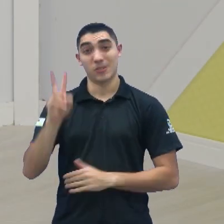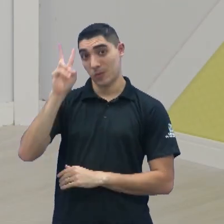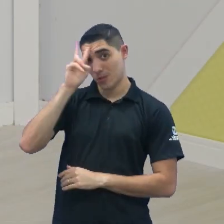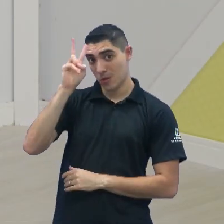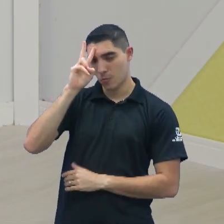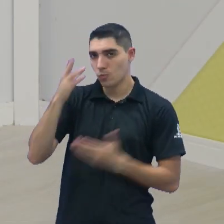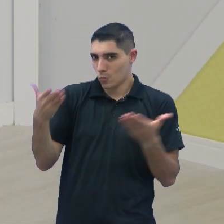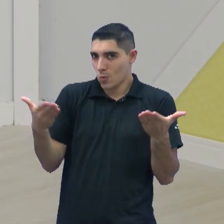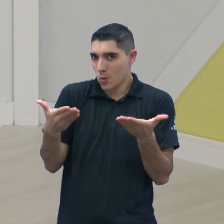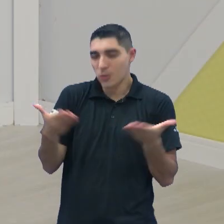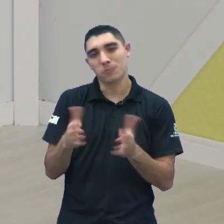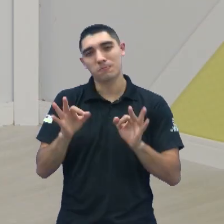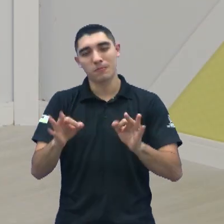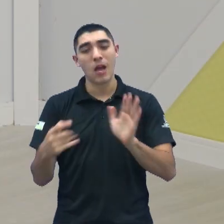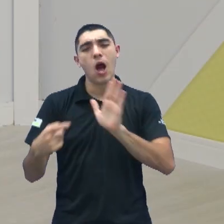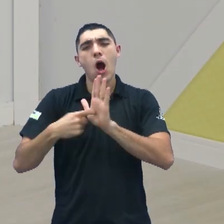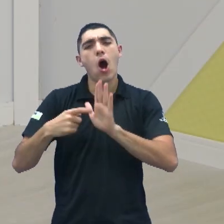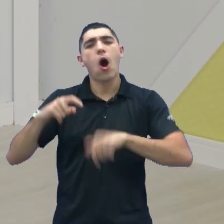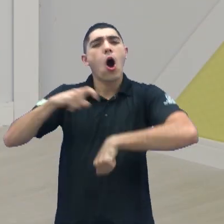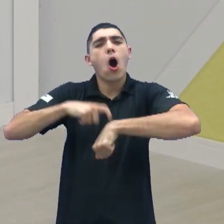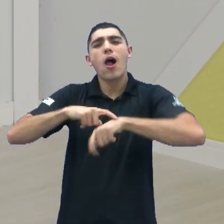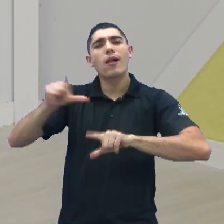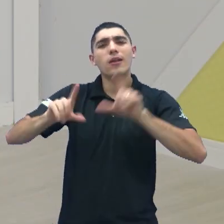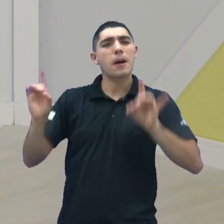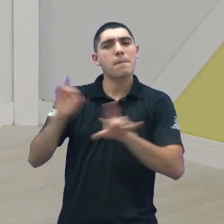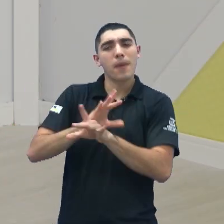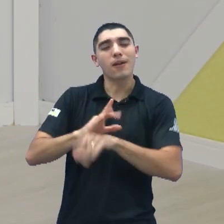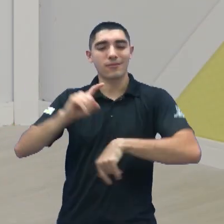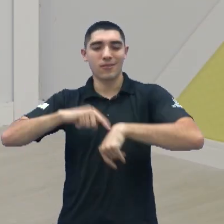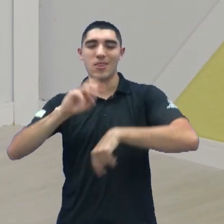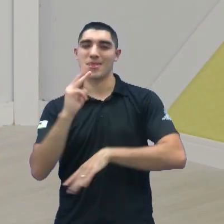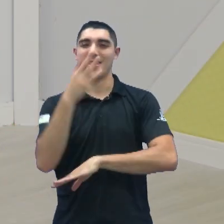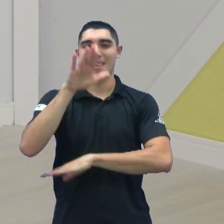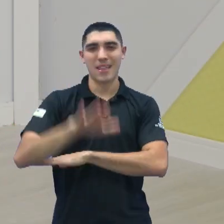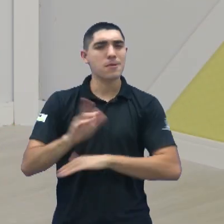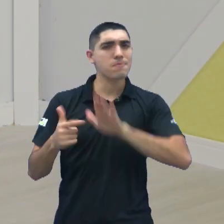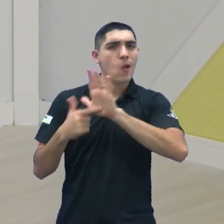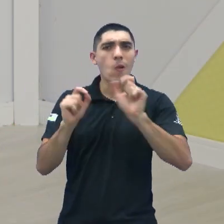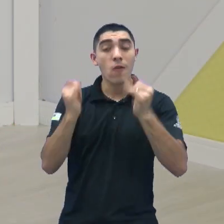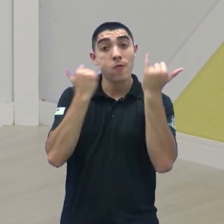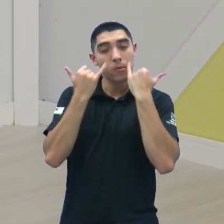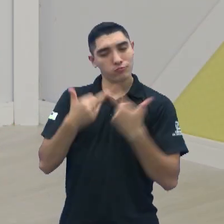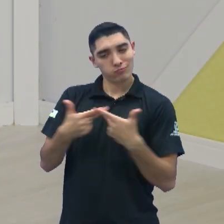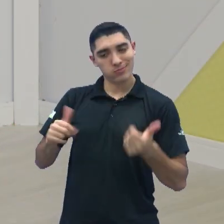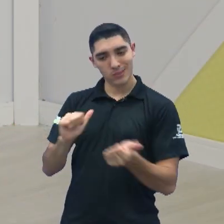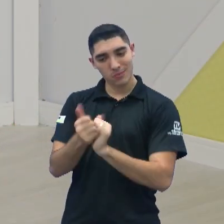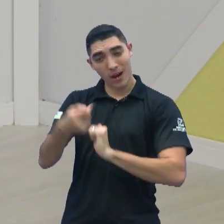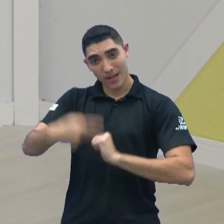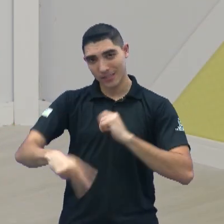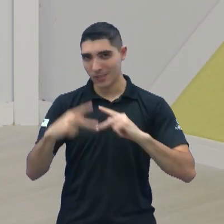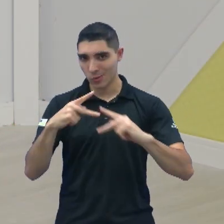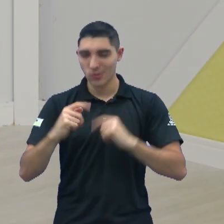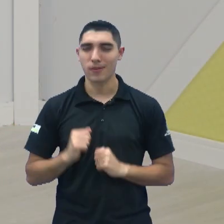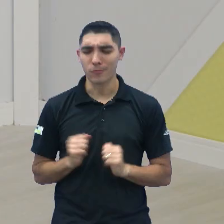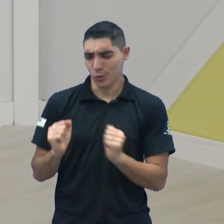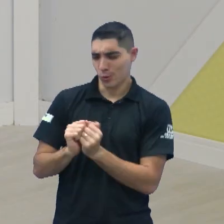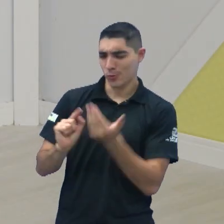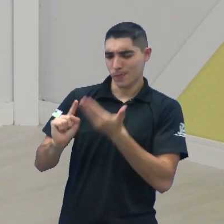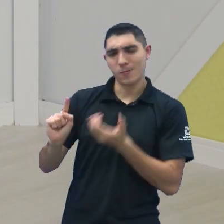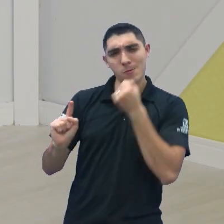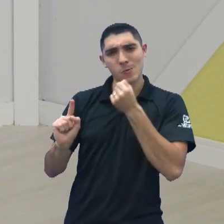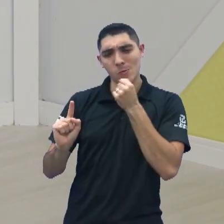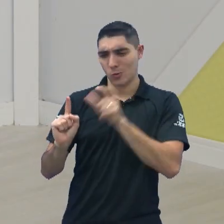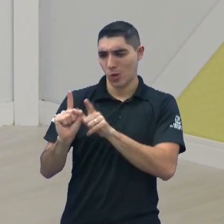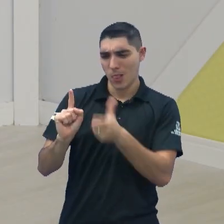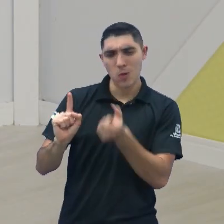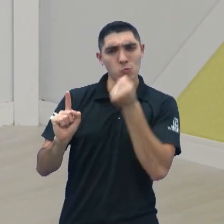segunda-feira até as 3 da tarde, trazendo as principais informações do esporte aqui da nossa cidade. Aqui comigo ele,